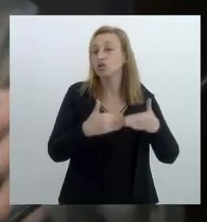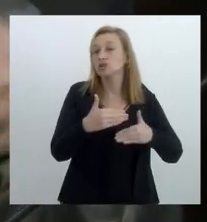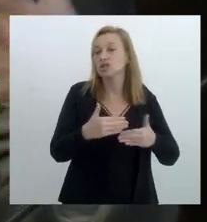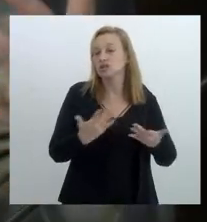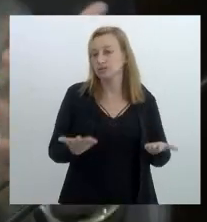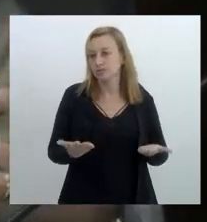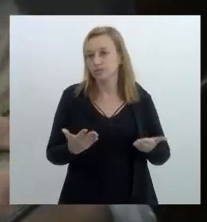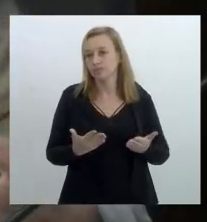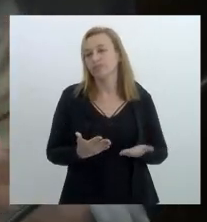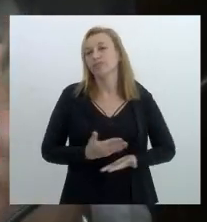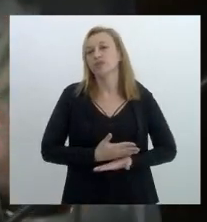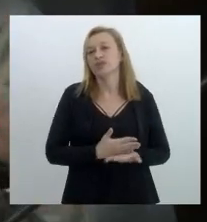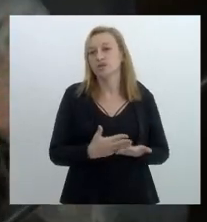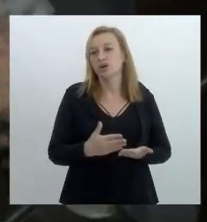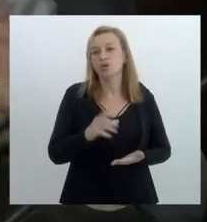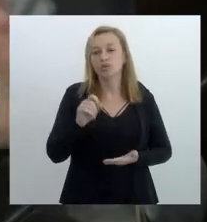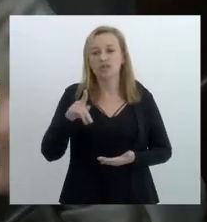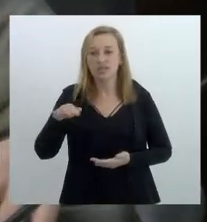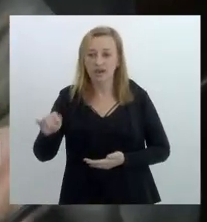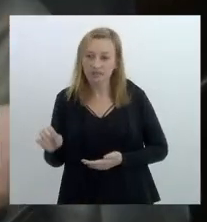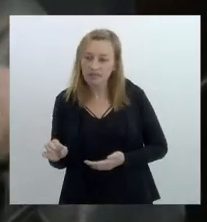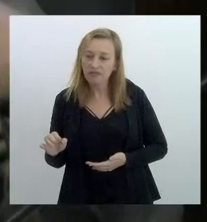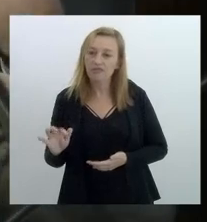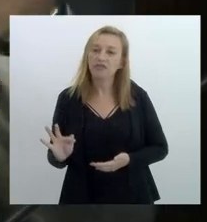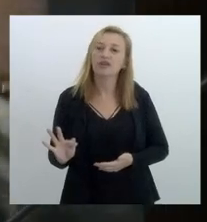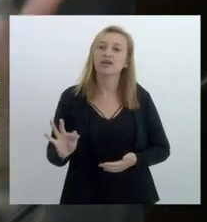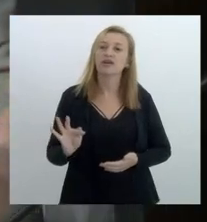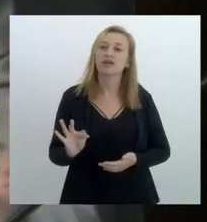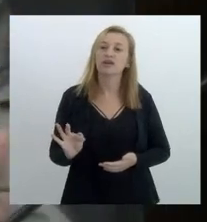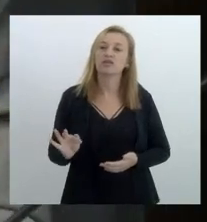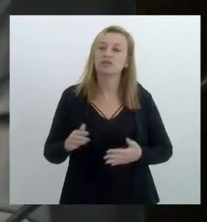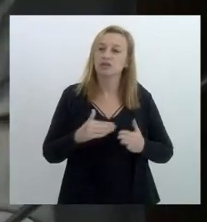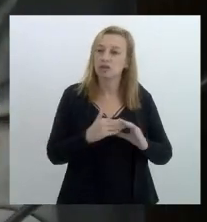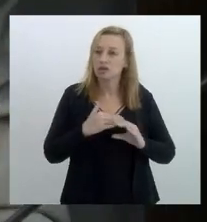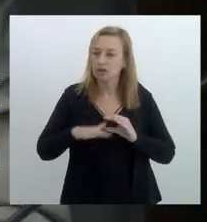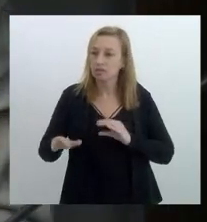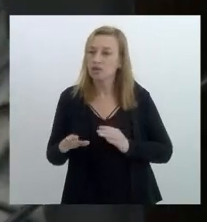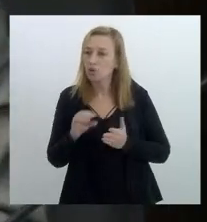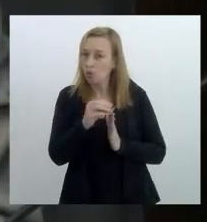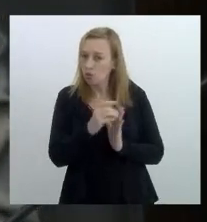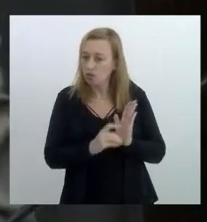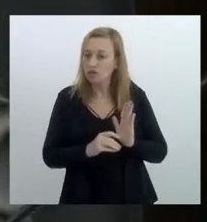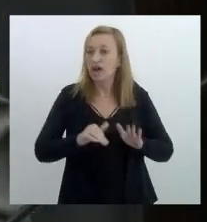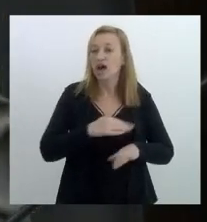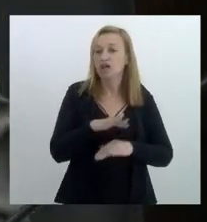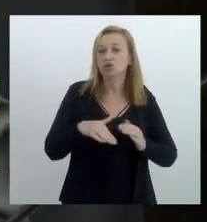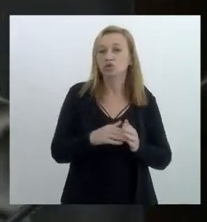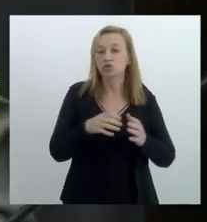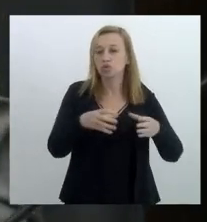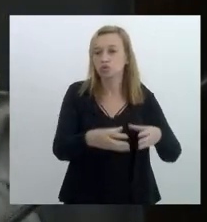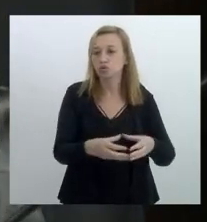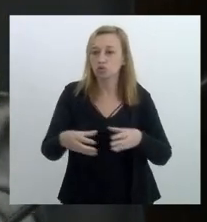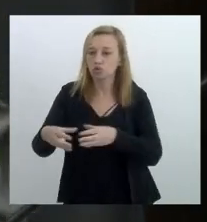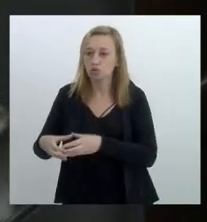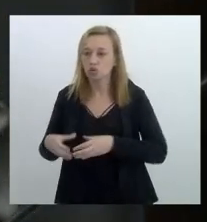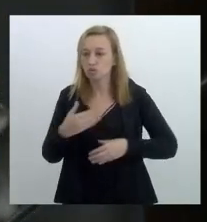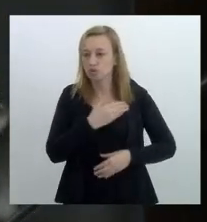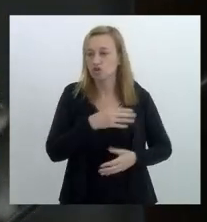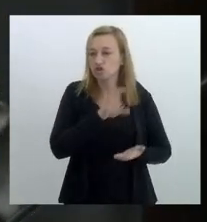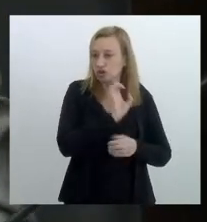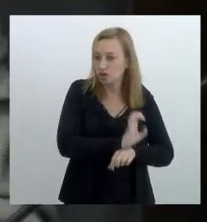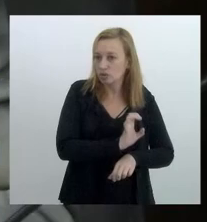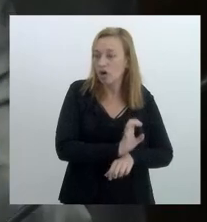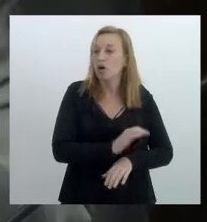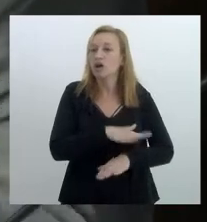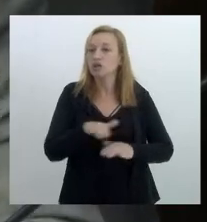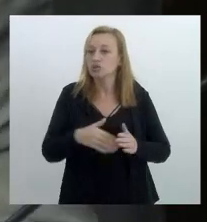A Comissarf, né, ela fez a encaminhamento de ofício a todos os órgãos estaduais, a todos os